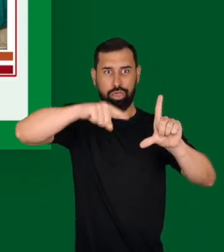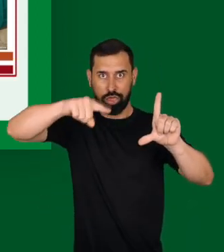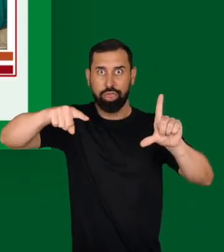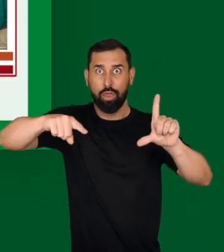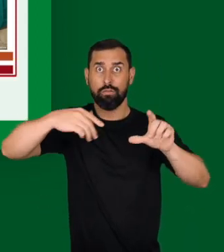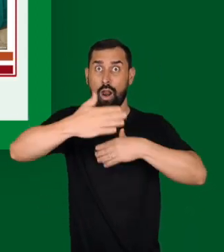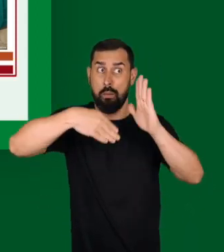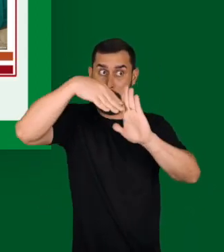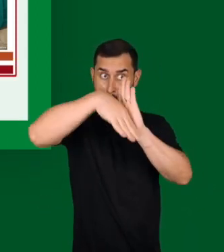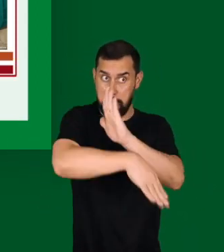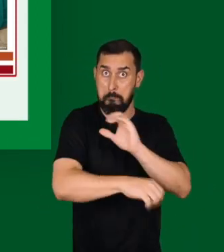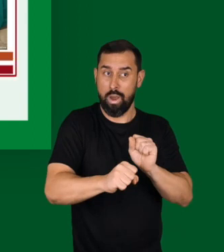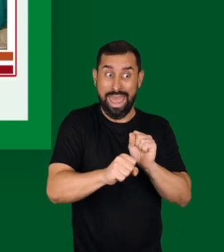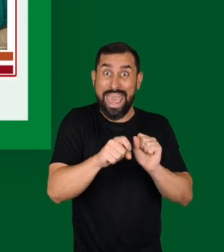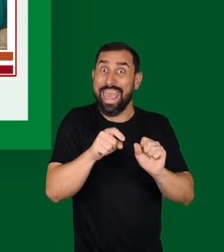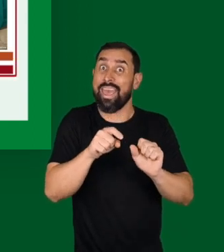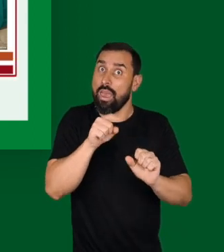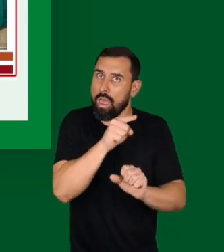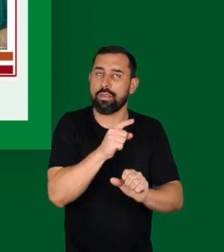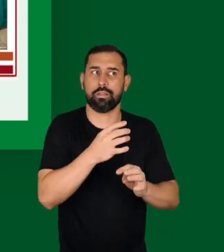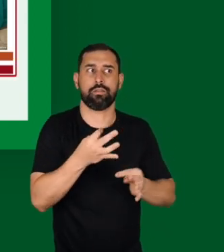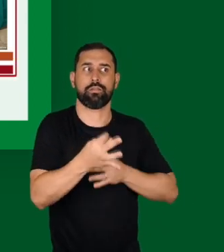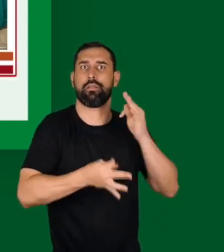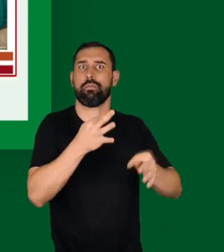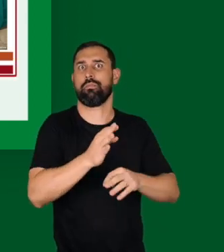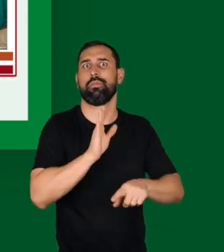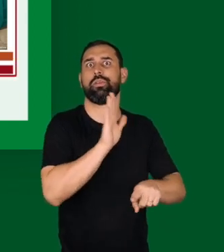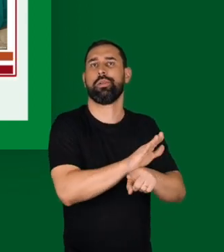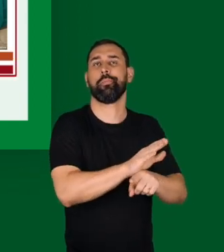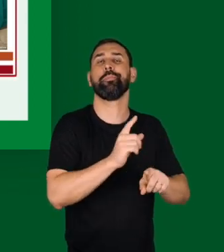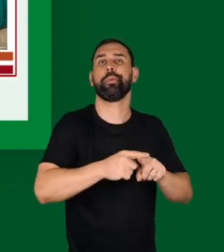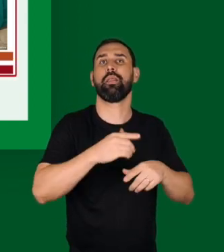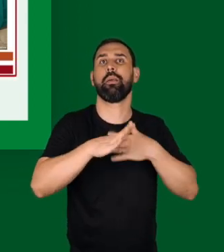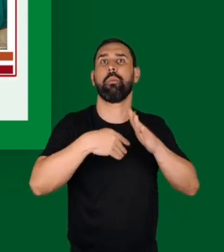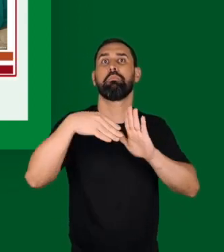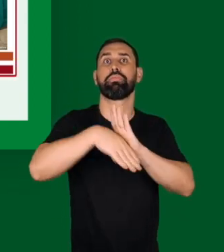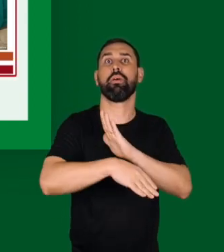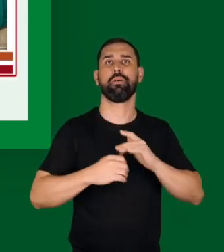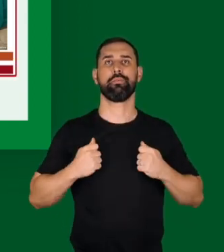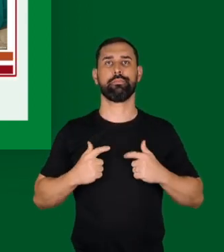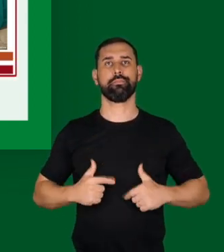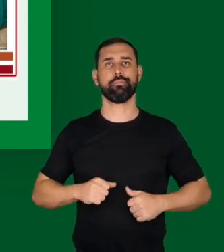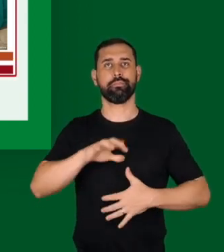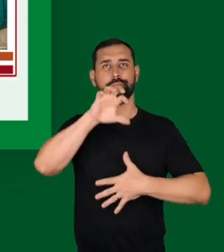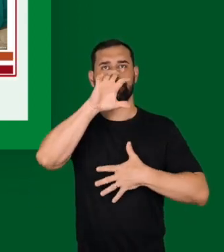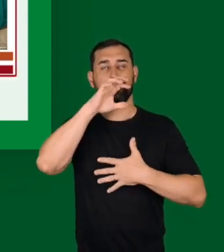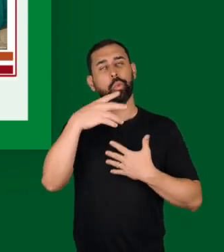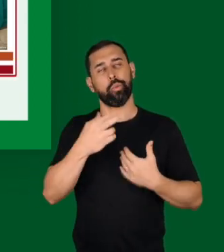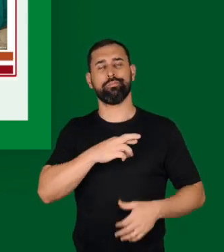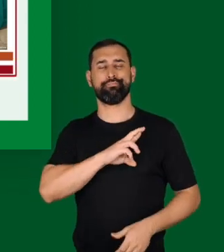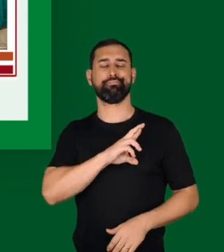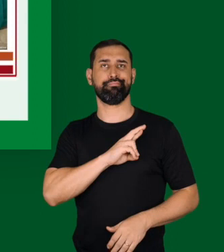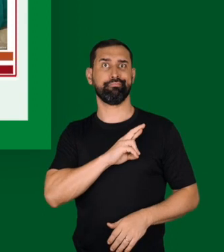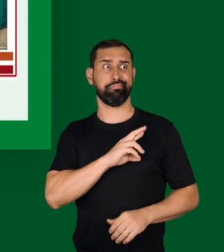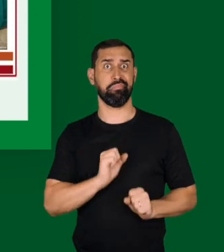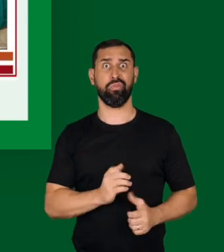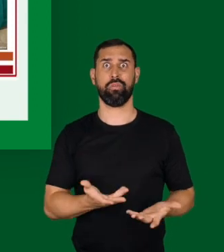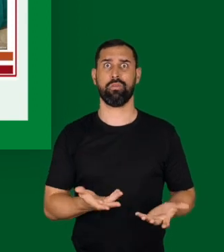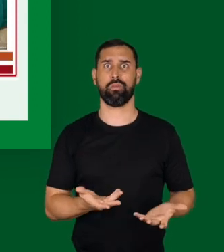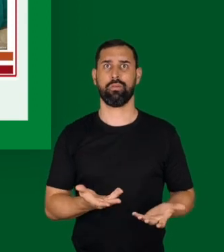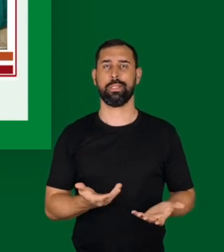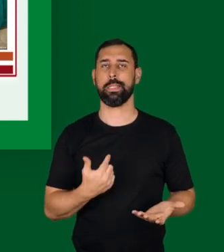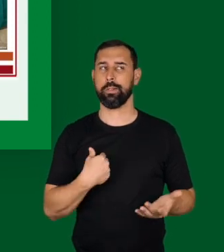Essas situações, esses ritmos, têm que ser tratados para que ele não evolua para falência cardiopulmonar ou